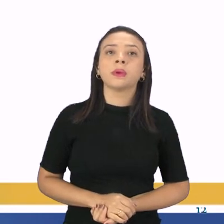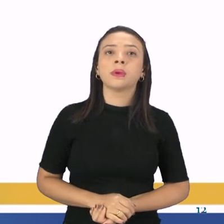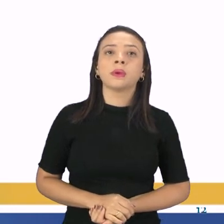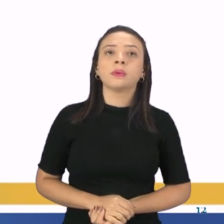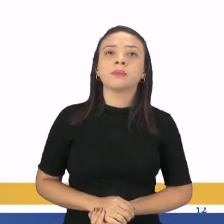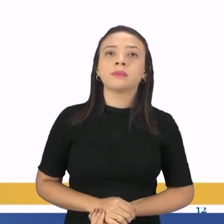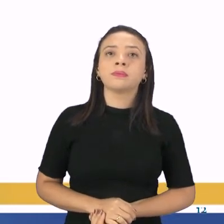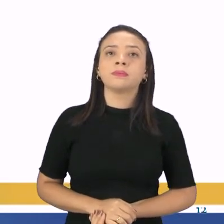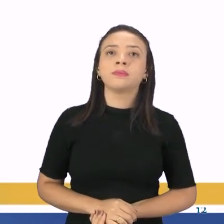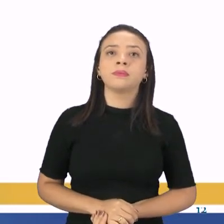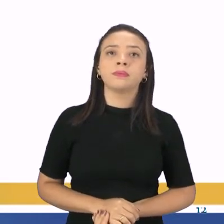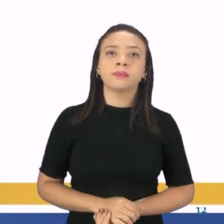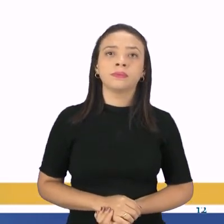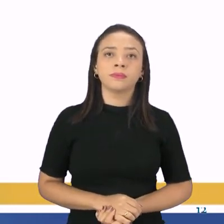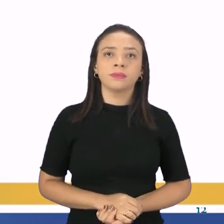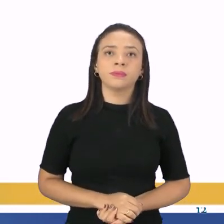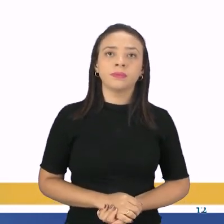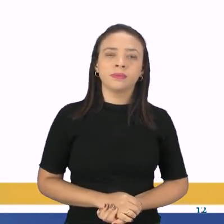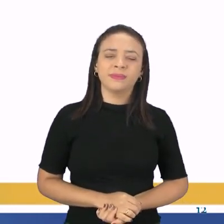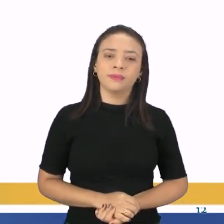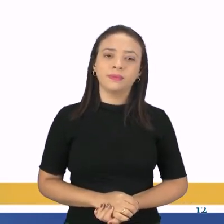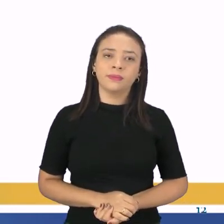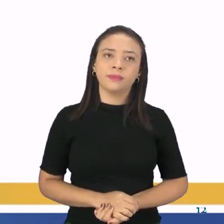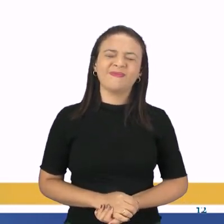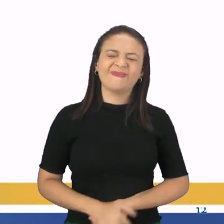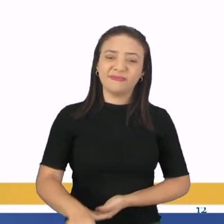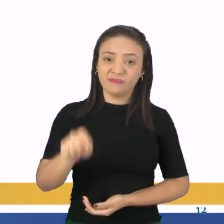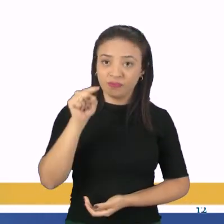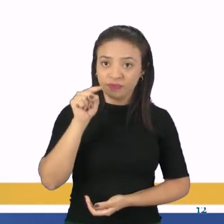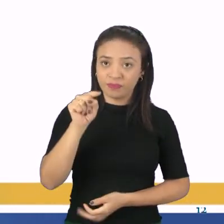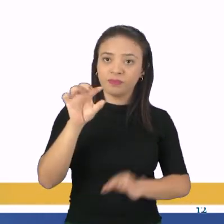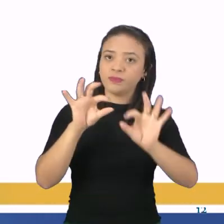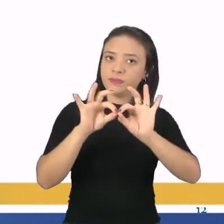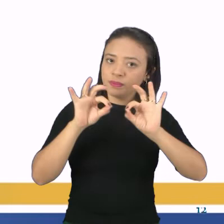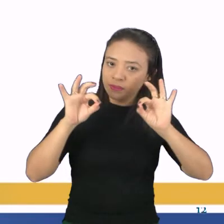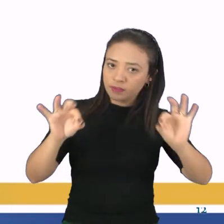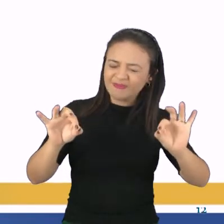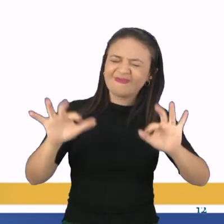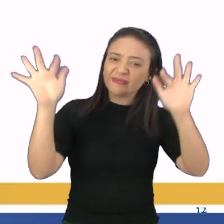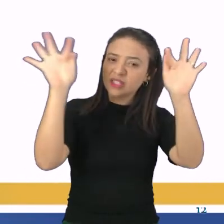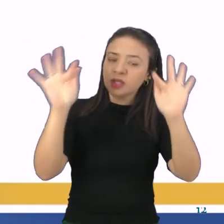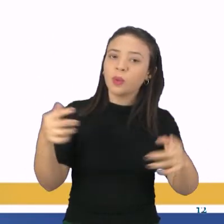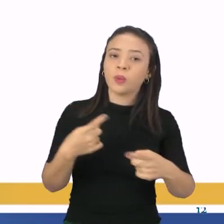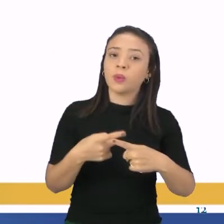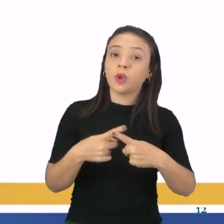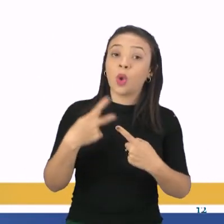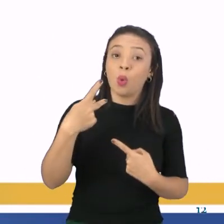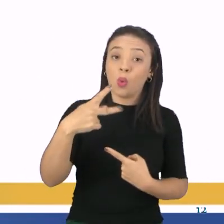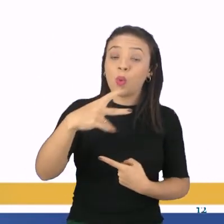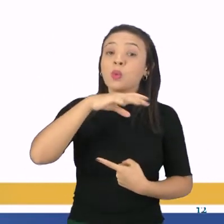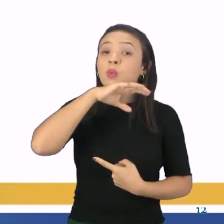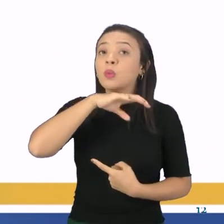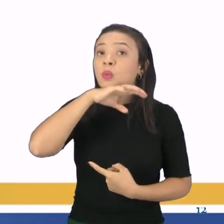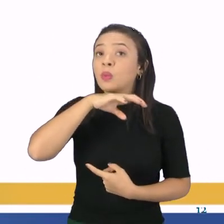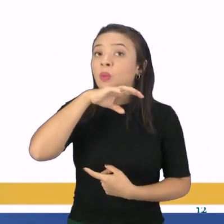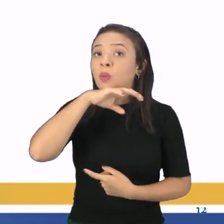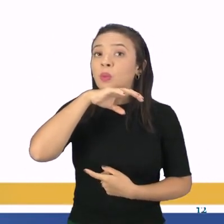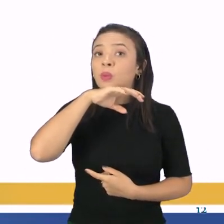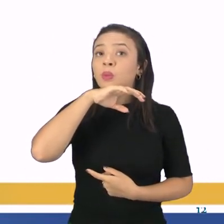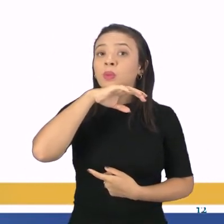Happy because your pet healthy. Você feliz porque o seu bichinho, seu animalzinho,